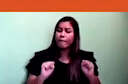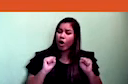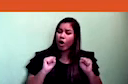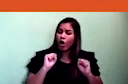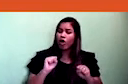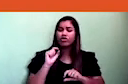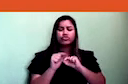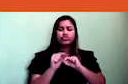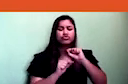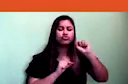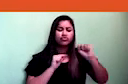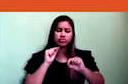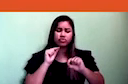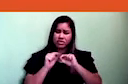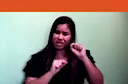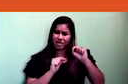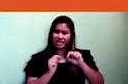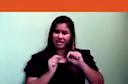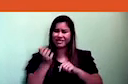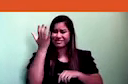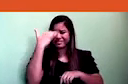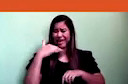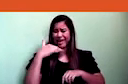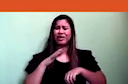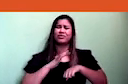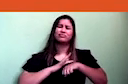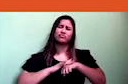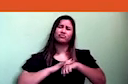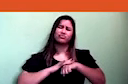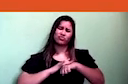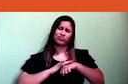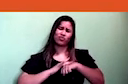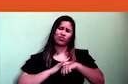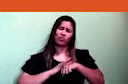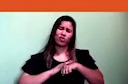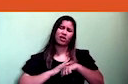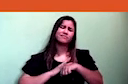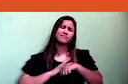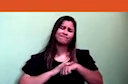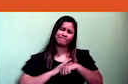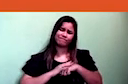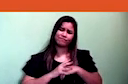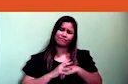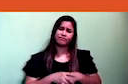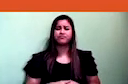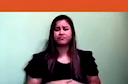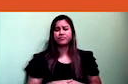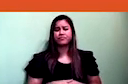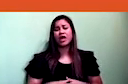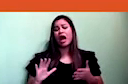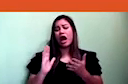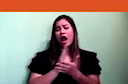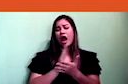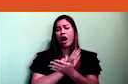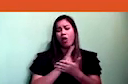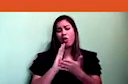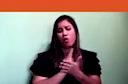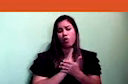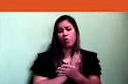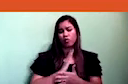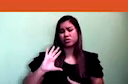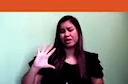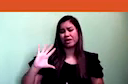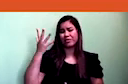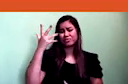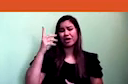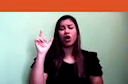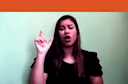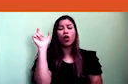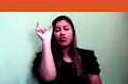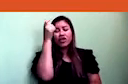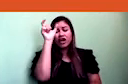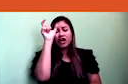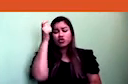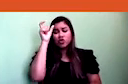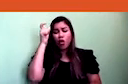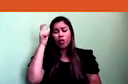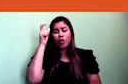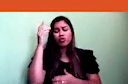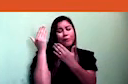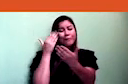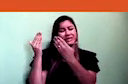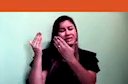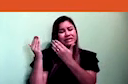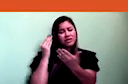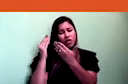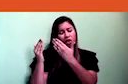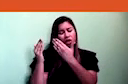uma forma de adoecimento interno, né? Os males que se caracterizam como os transtornos psicológicos. Então, se a gente